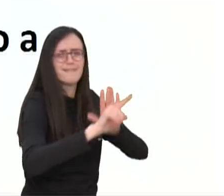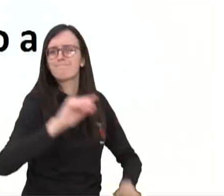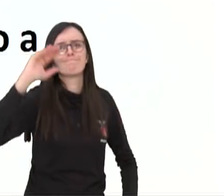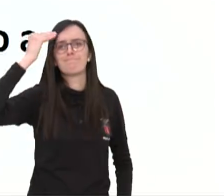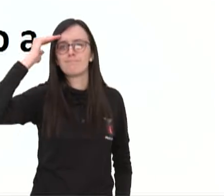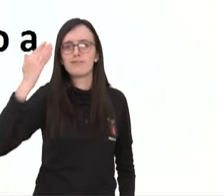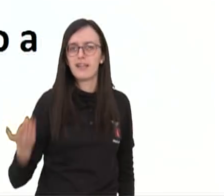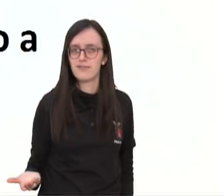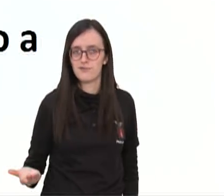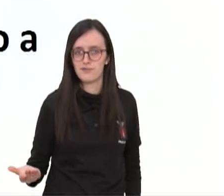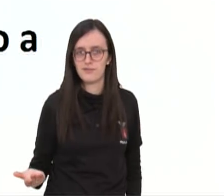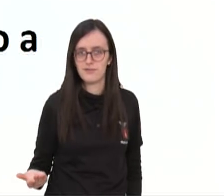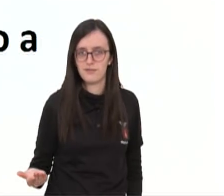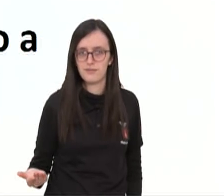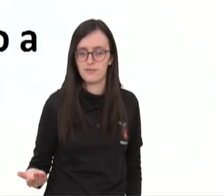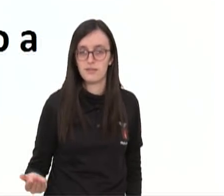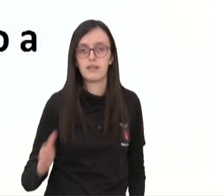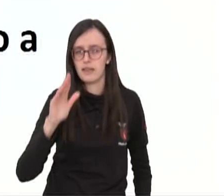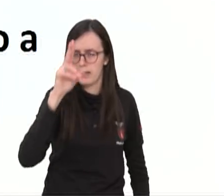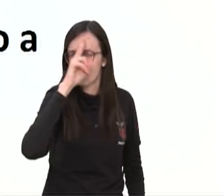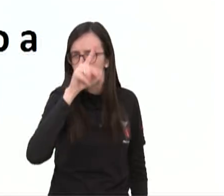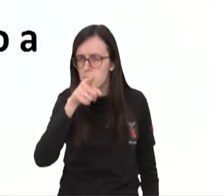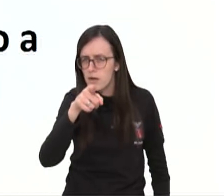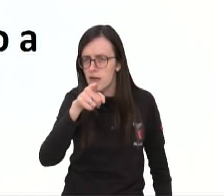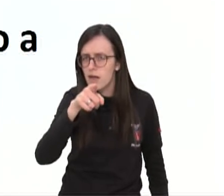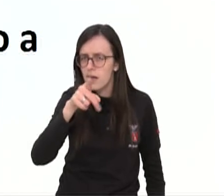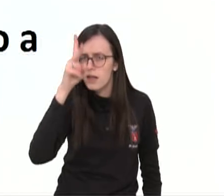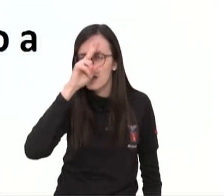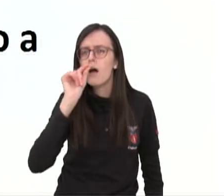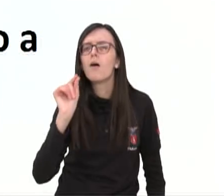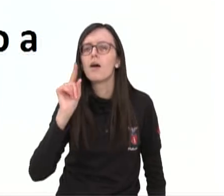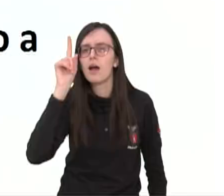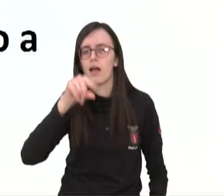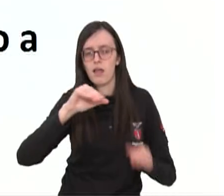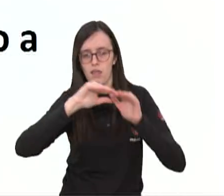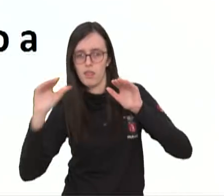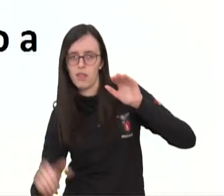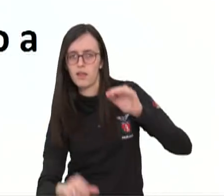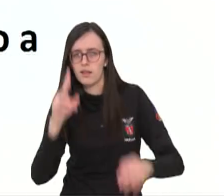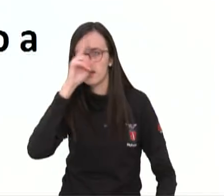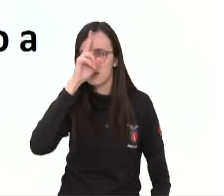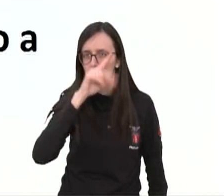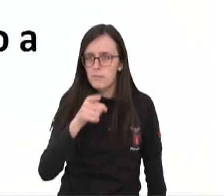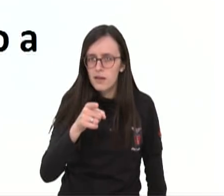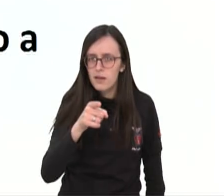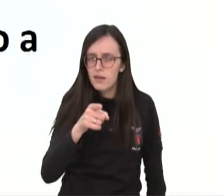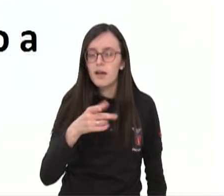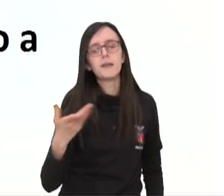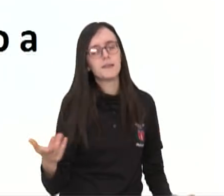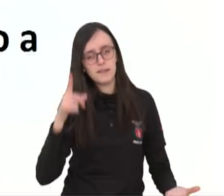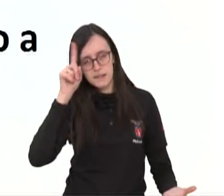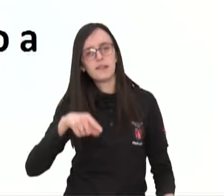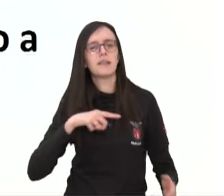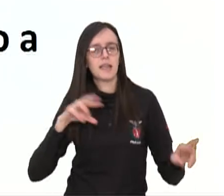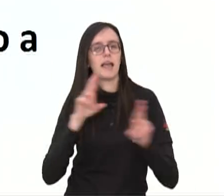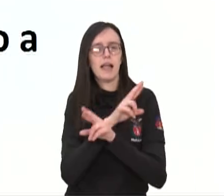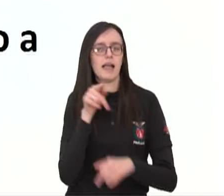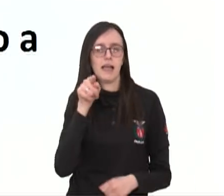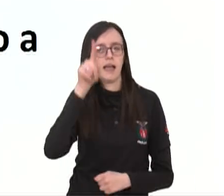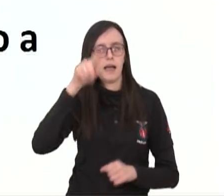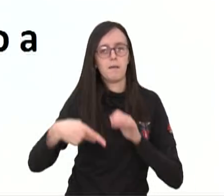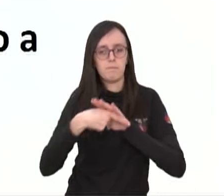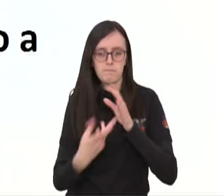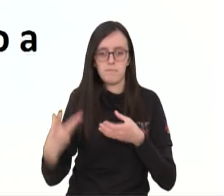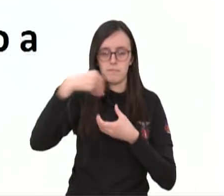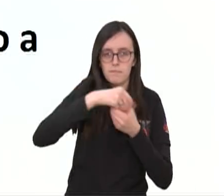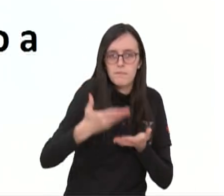leis. Então, lembra da ideia lá do inferior, lembra da ideia do selvagem? Está muito colocada nesse Código